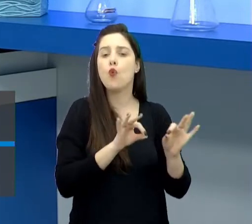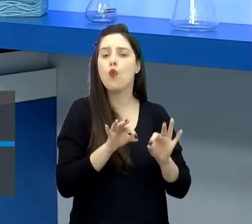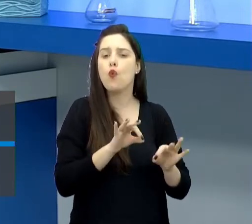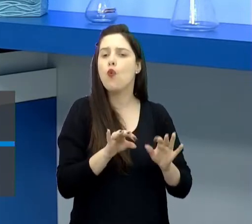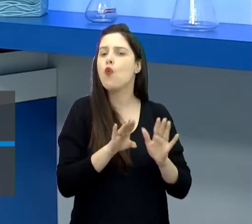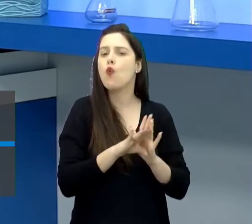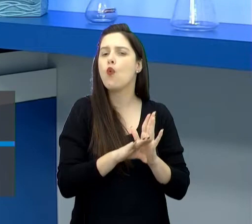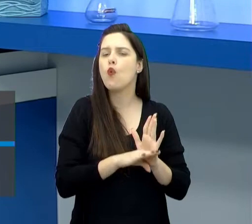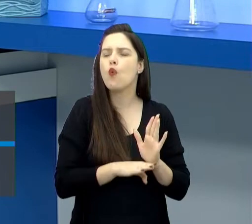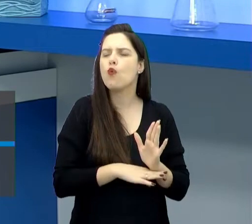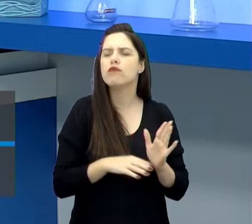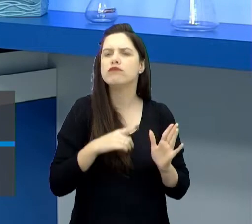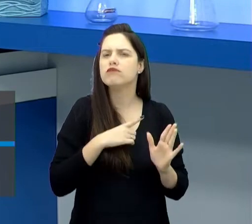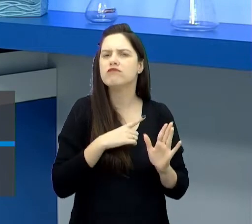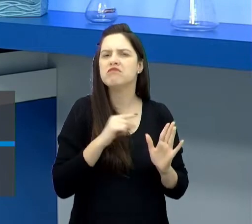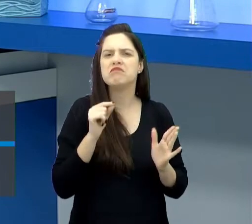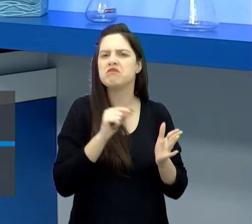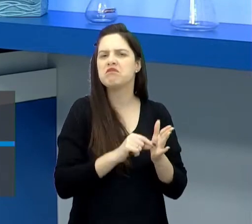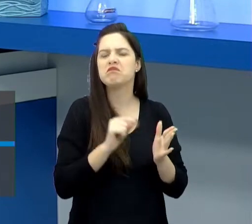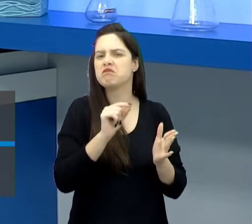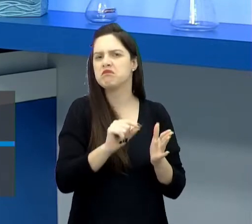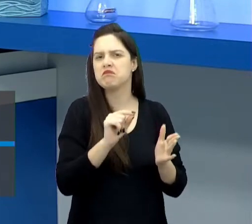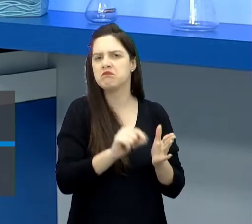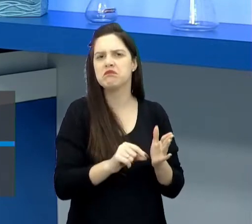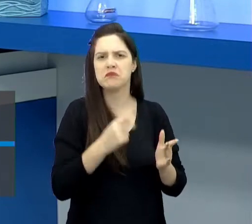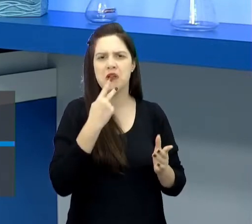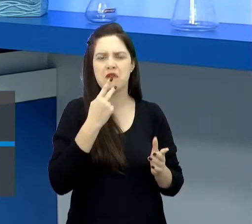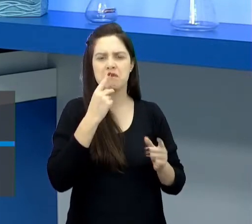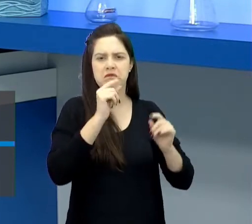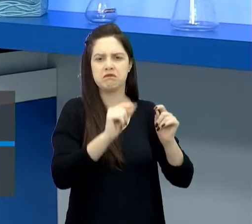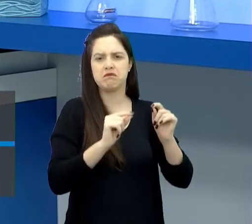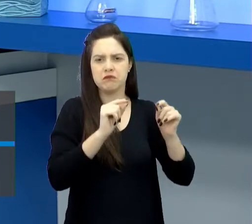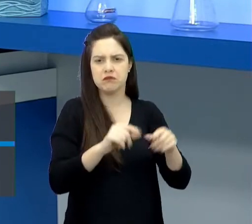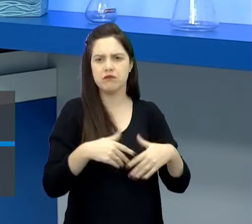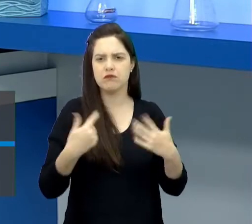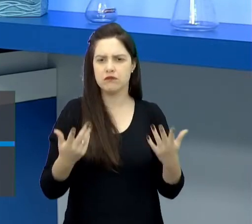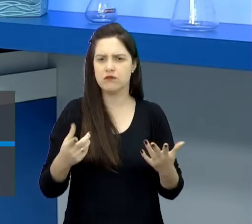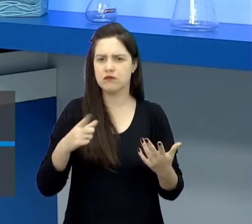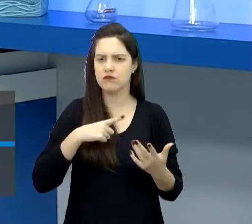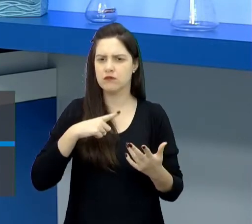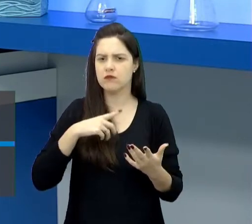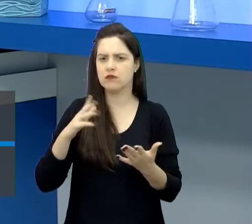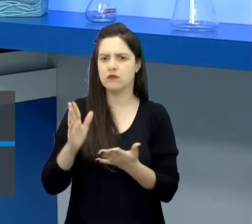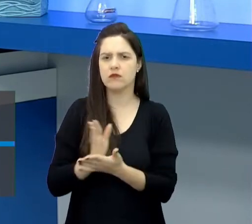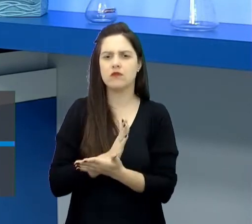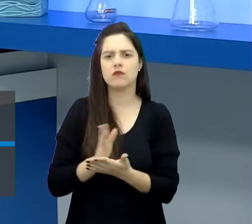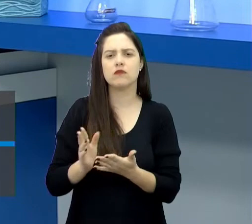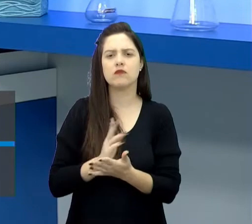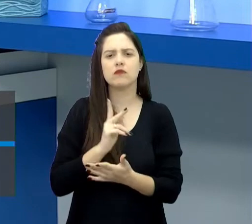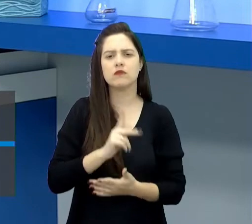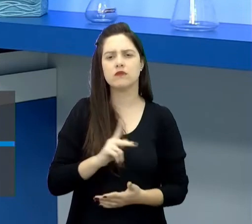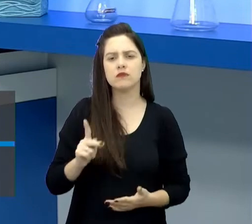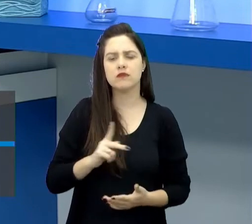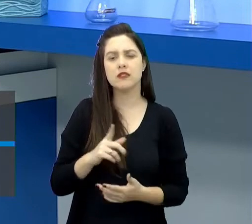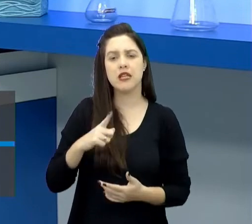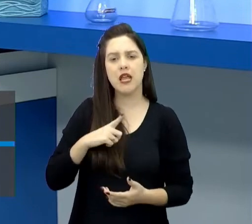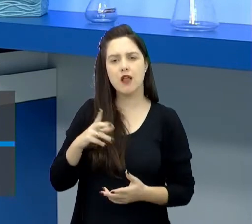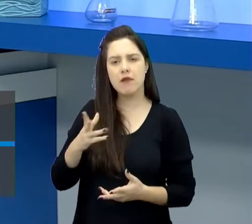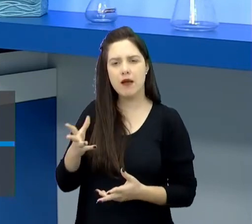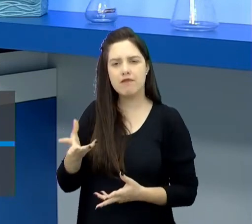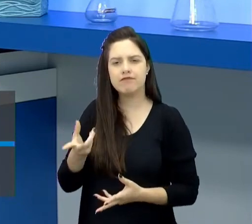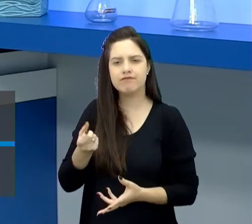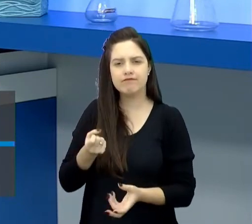que tem diferença aí? O que é planejamento, o que é um orçamento? E aí eu também fiz uma busca, a professora aqui fez uma busca do